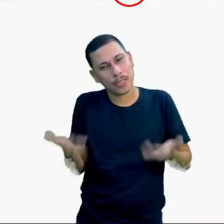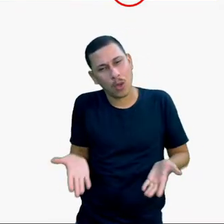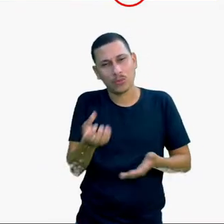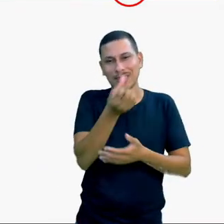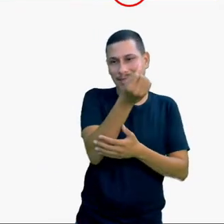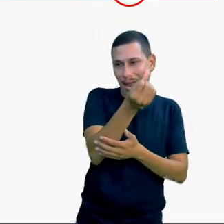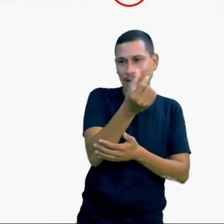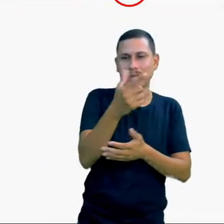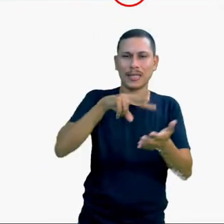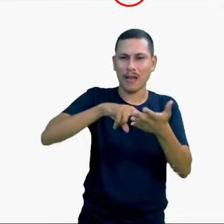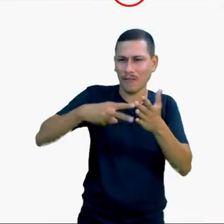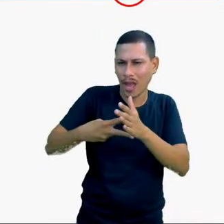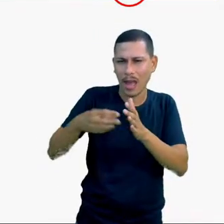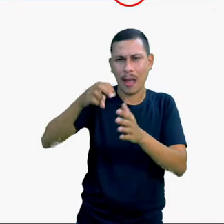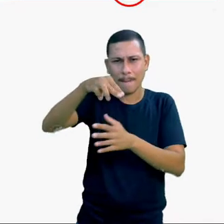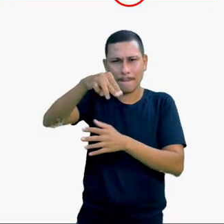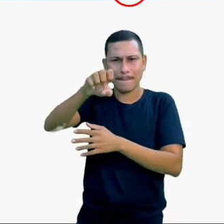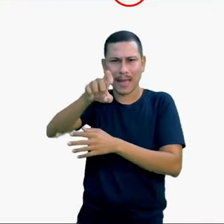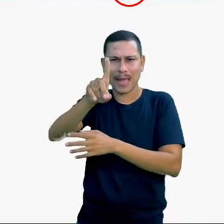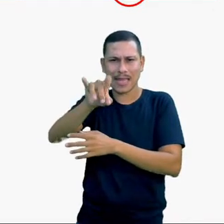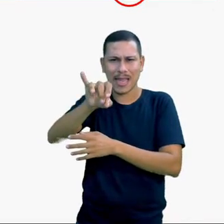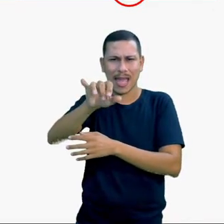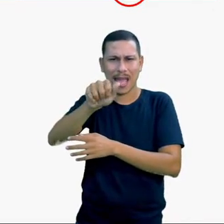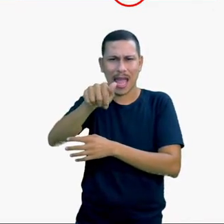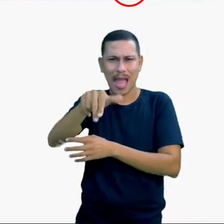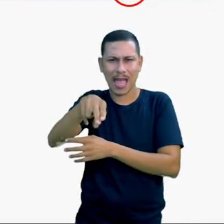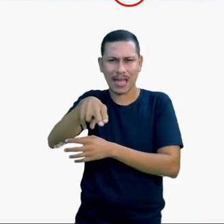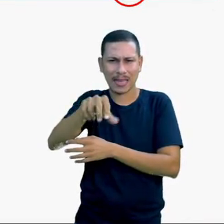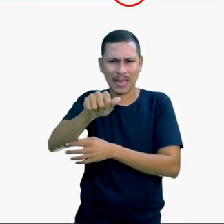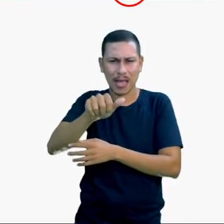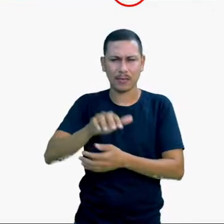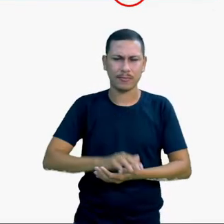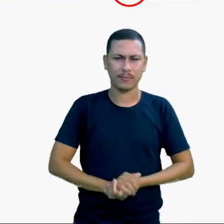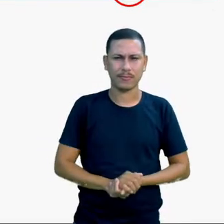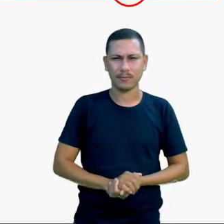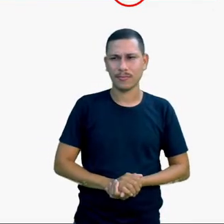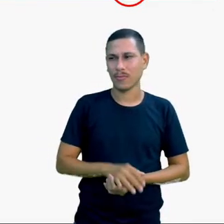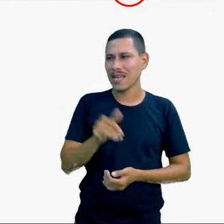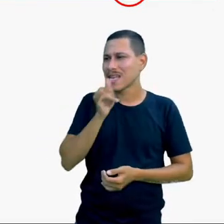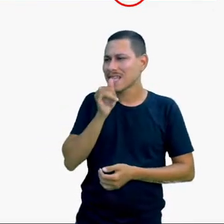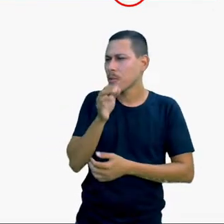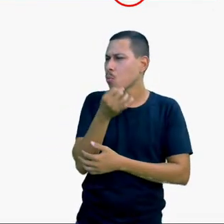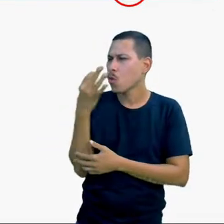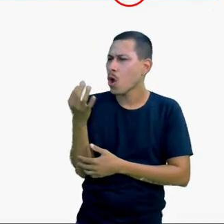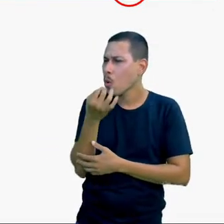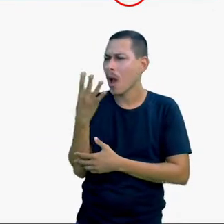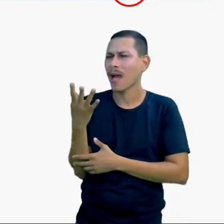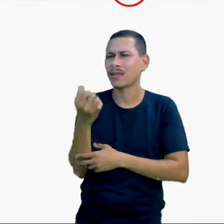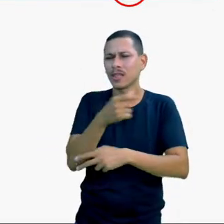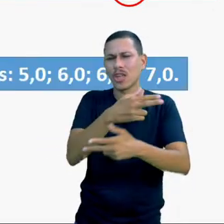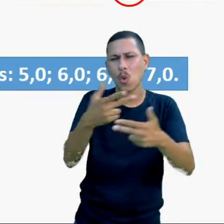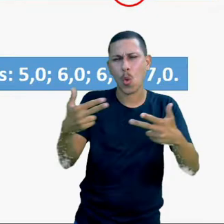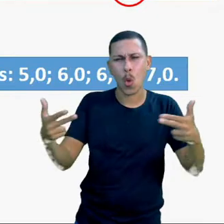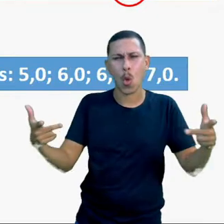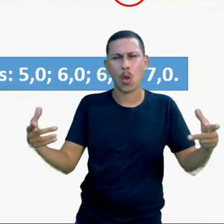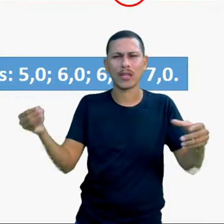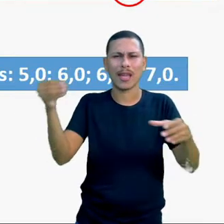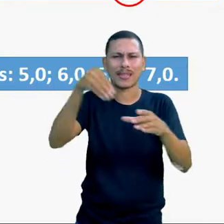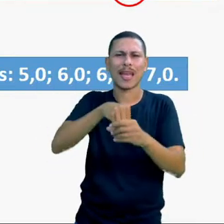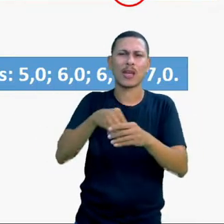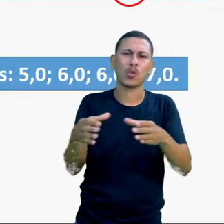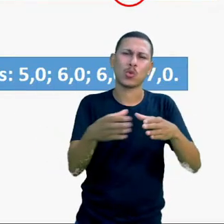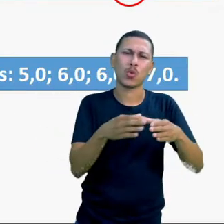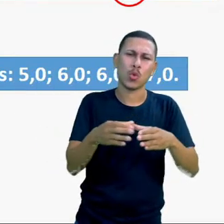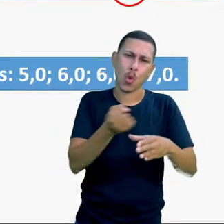mediana. Agora, vamos ver outro exemplo. Verificar se a quantidade de elementos é par. Vamos ver esse